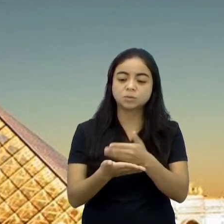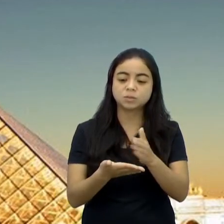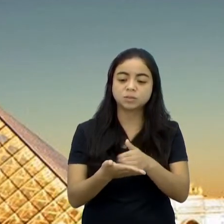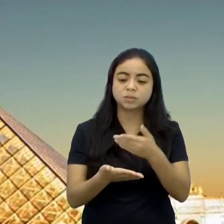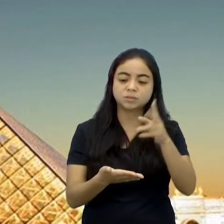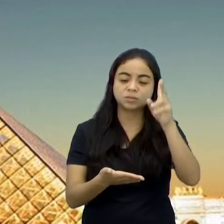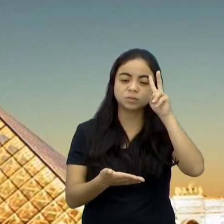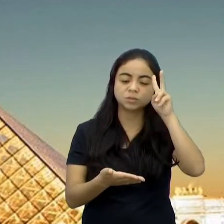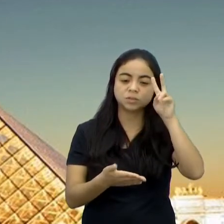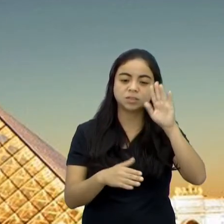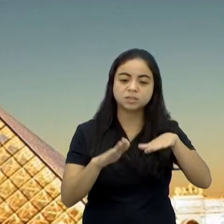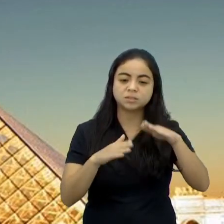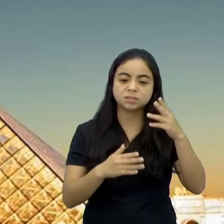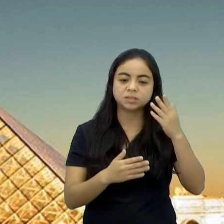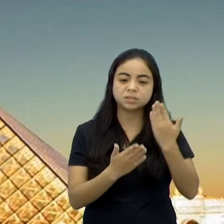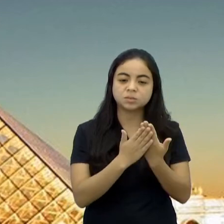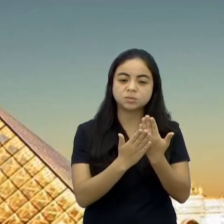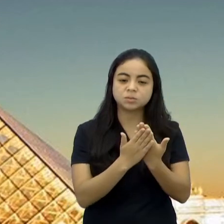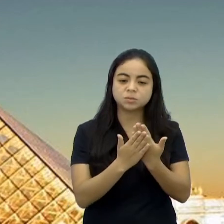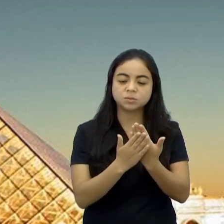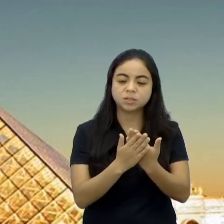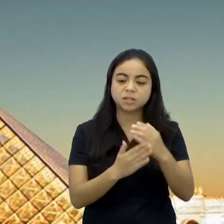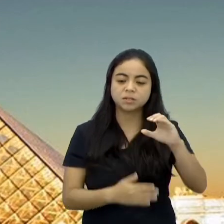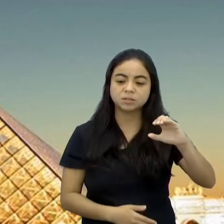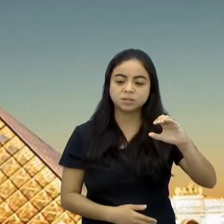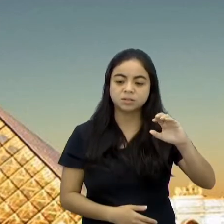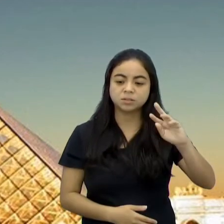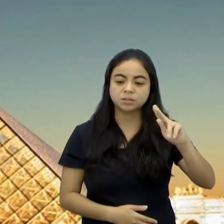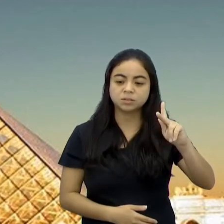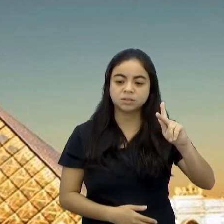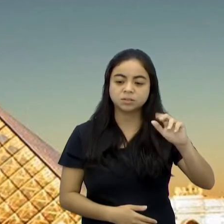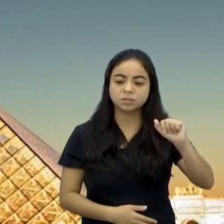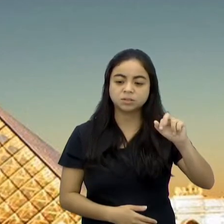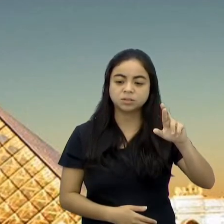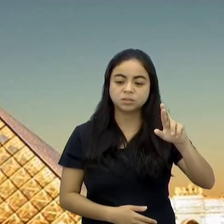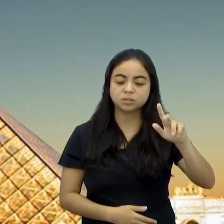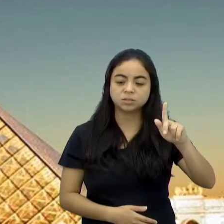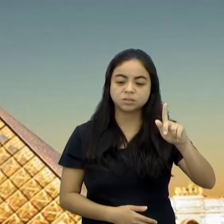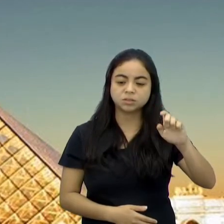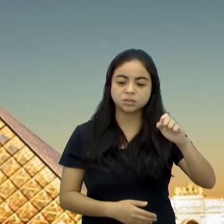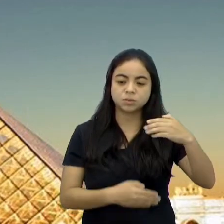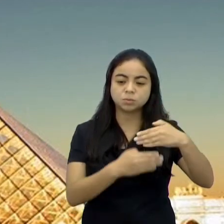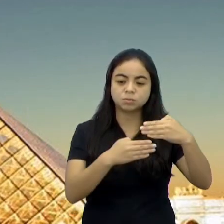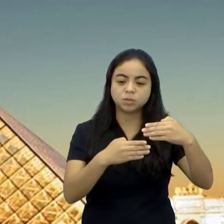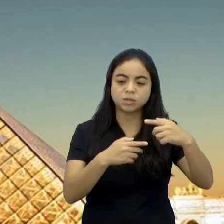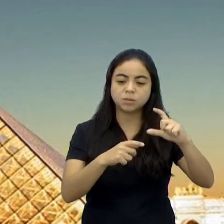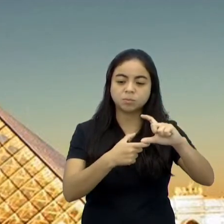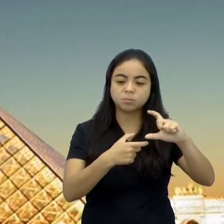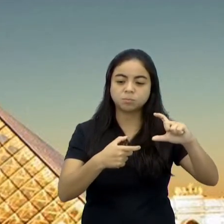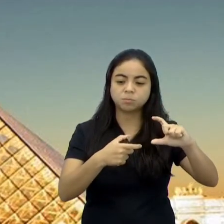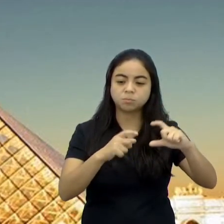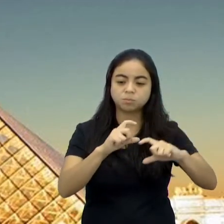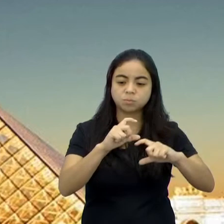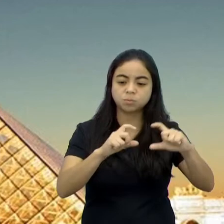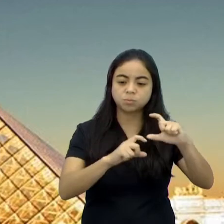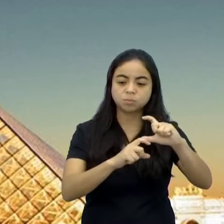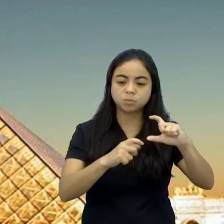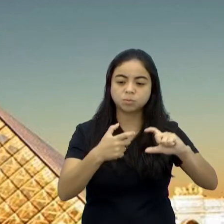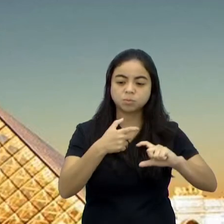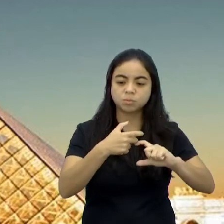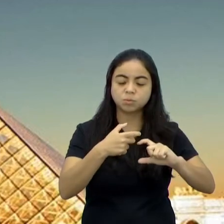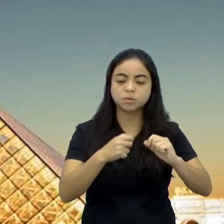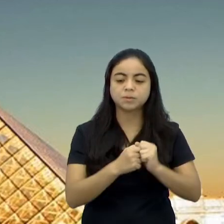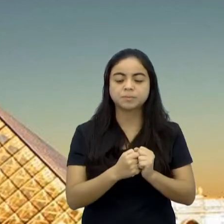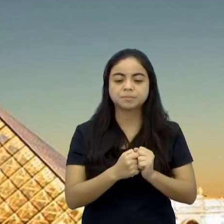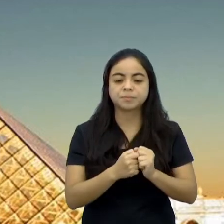didáticos, a gente estuda as charges da Segunda Guerra Mundial, charges, como pensava tal país, ou seja, a gente